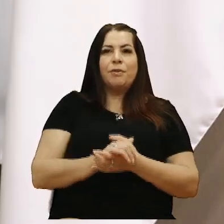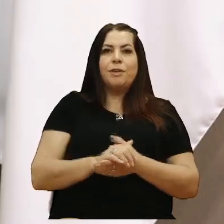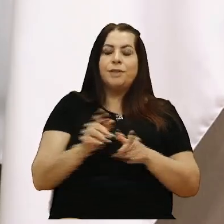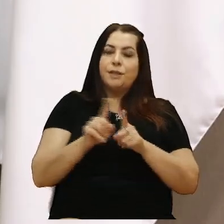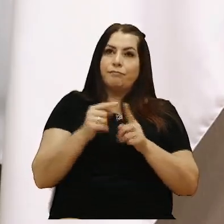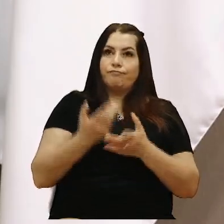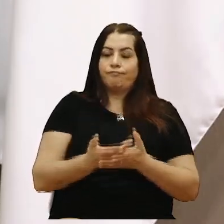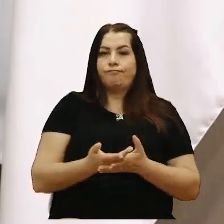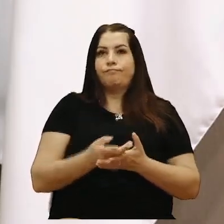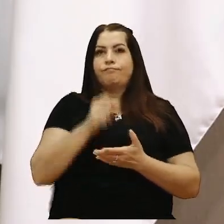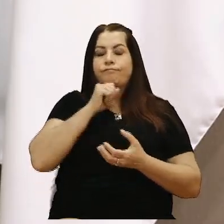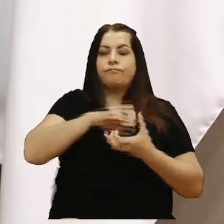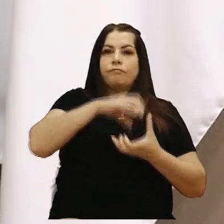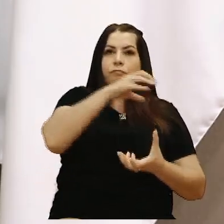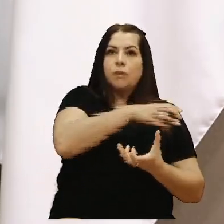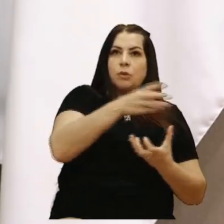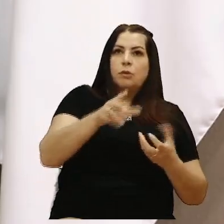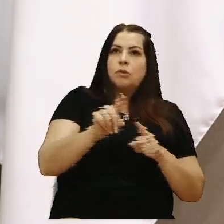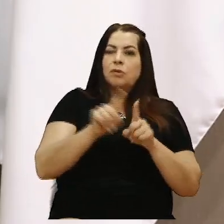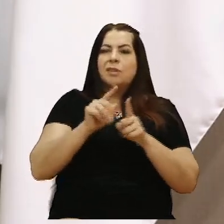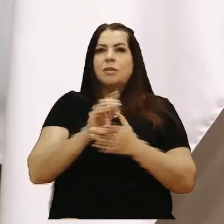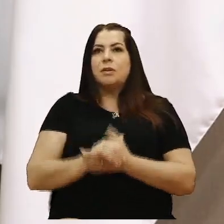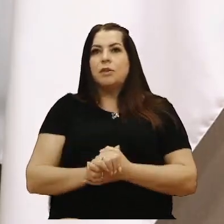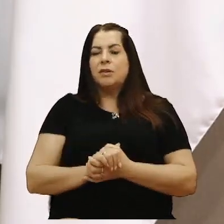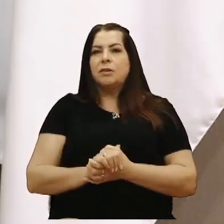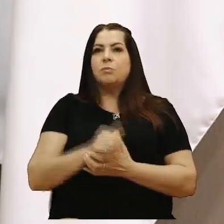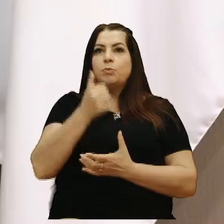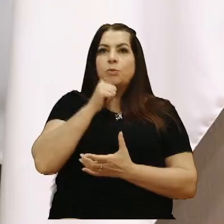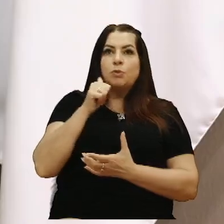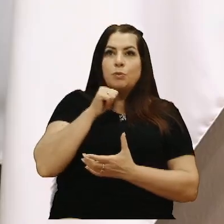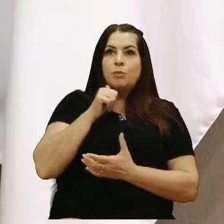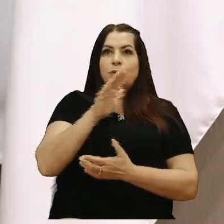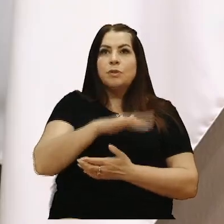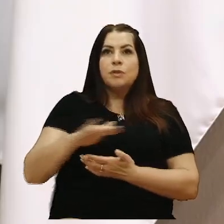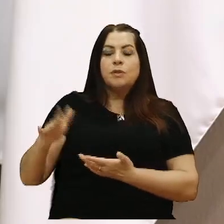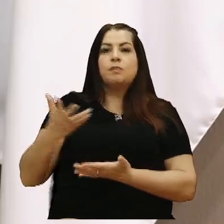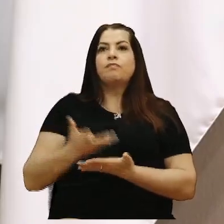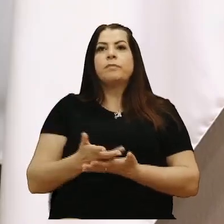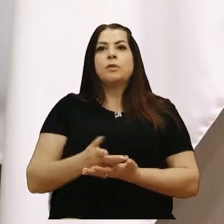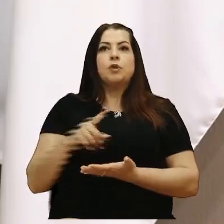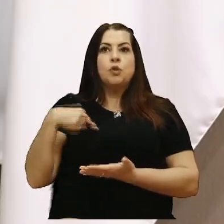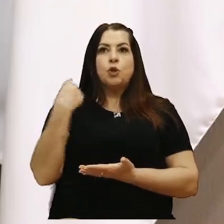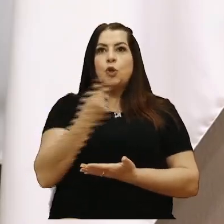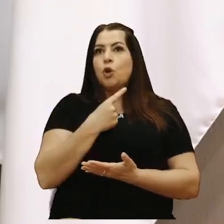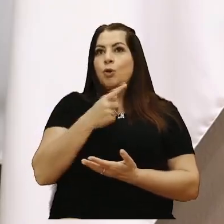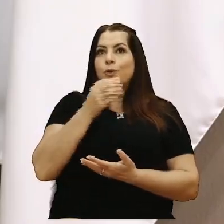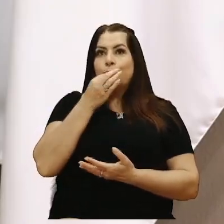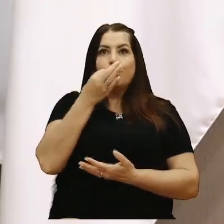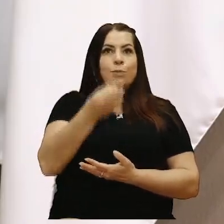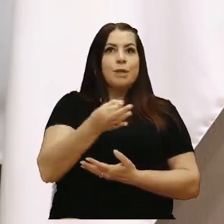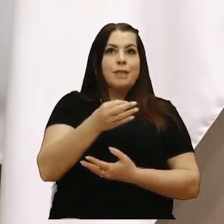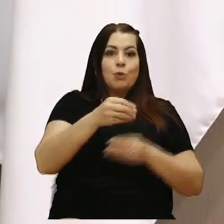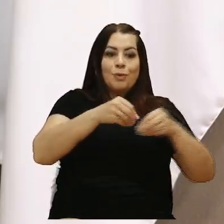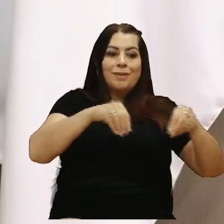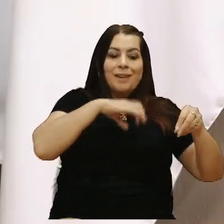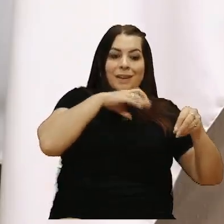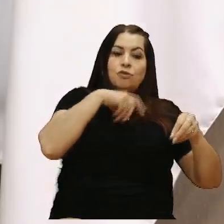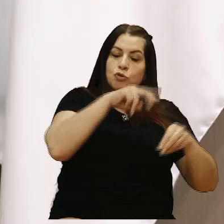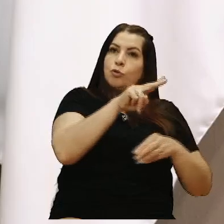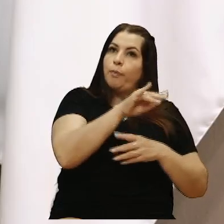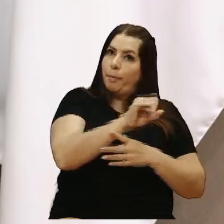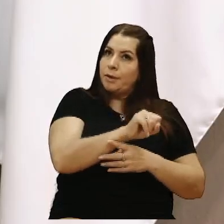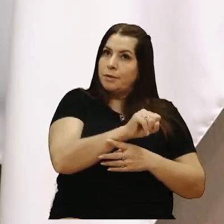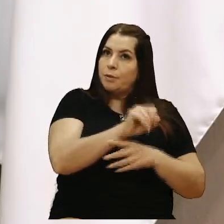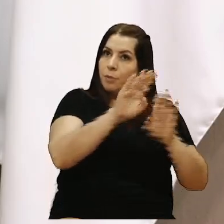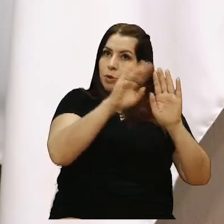ficam as pessoas idosas, fico pensando como ficam as mulheres, como ficam as crianças. E nós sugerimos que naquele terreno tivesse uma UBS e